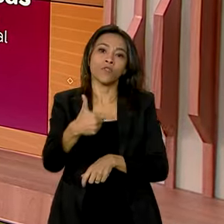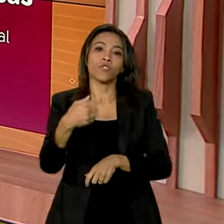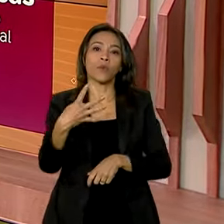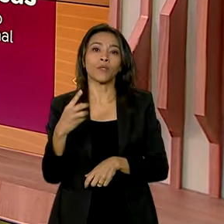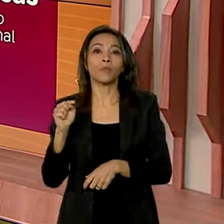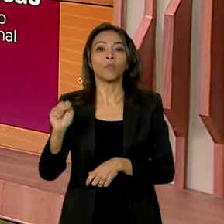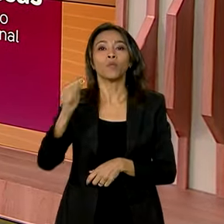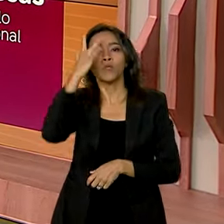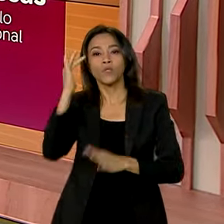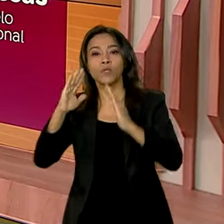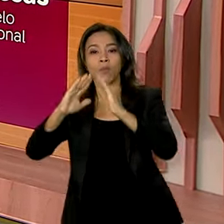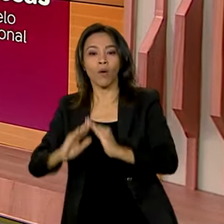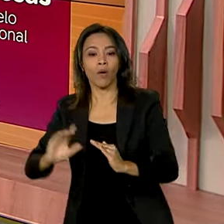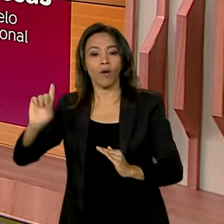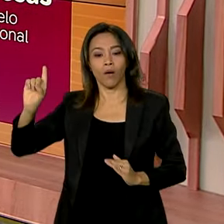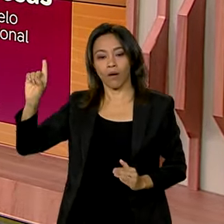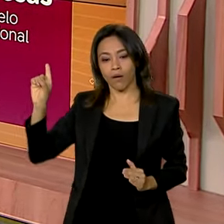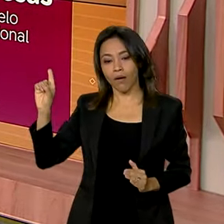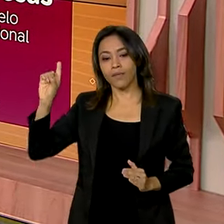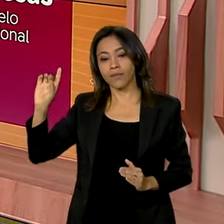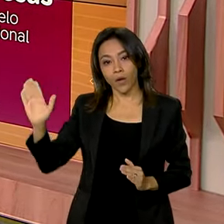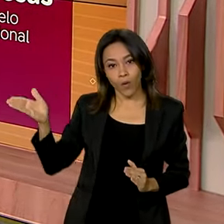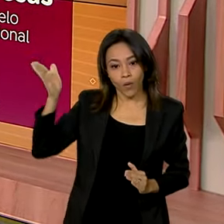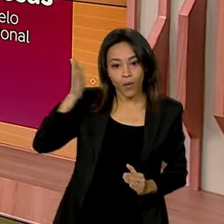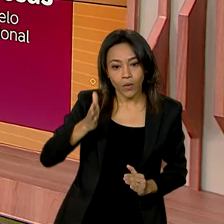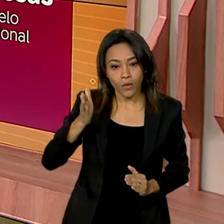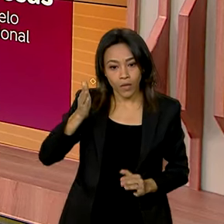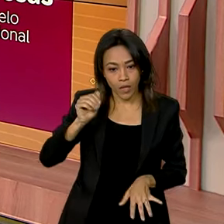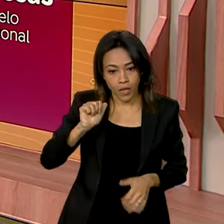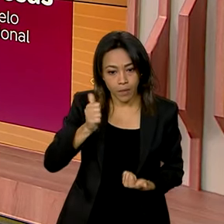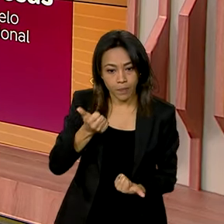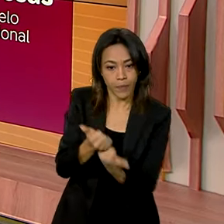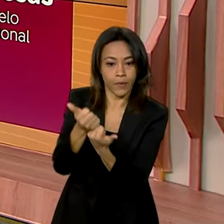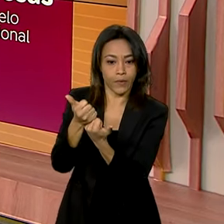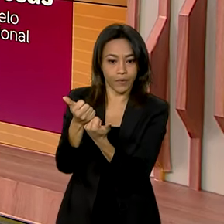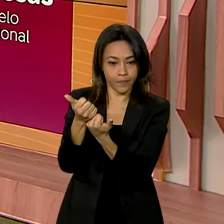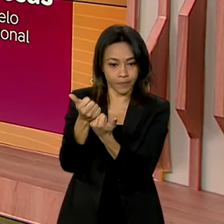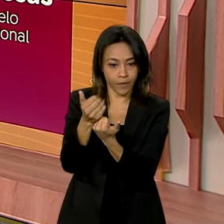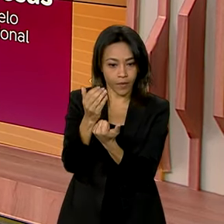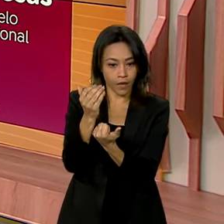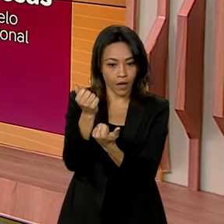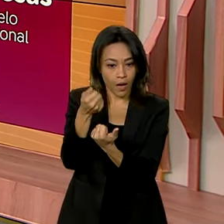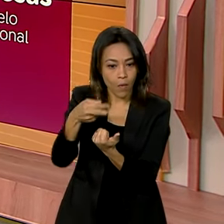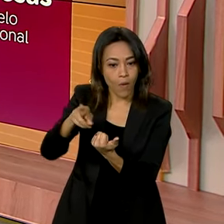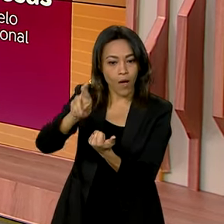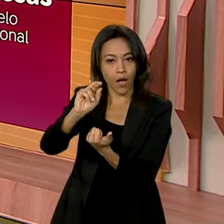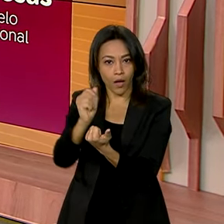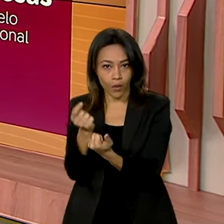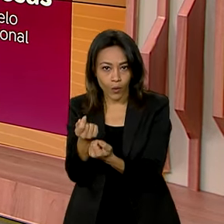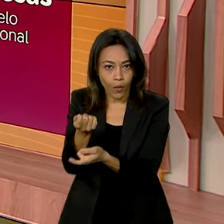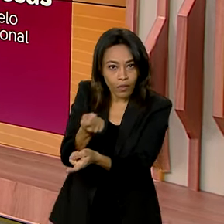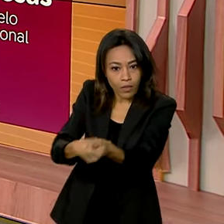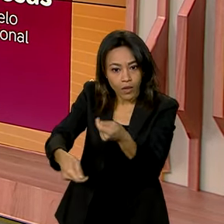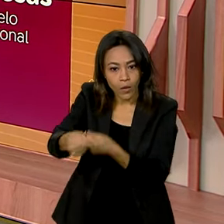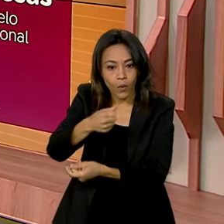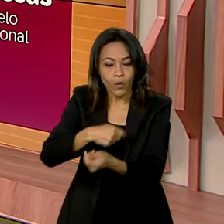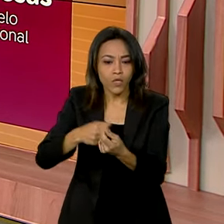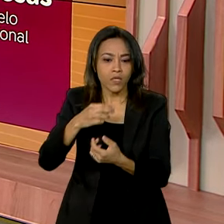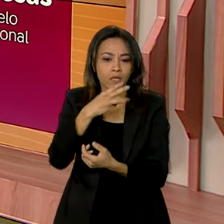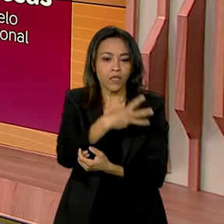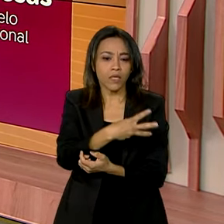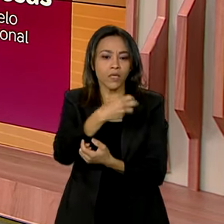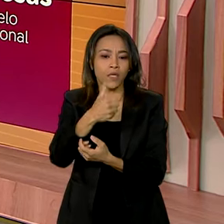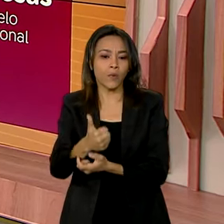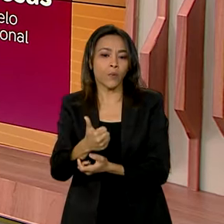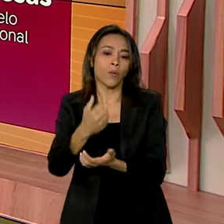dar uma olhada nas ações. Apoio ao agronegócio. Em 2024, o governo celebrou na cidade 31 contratos de